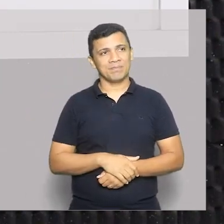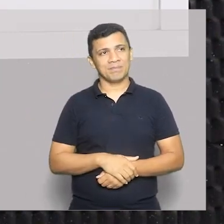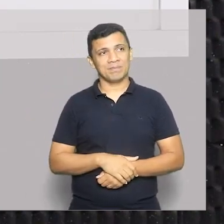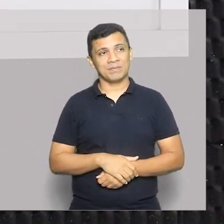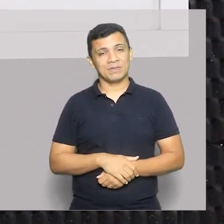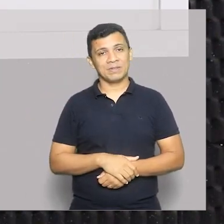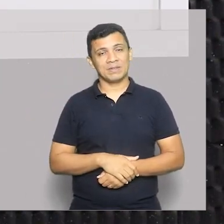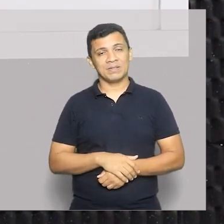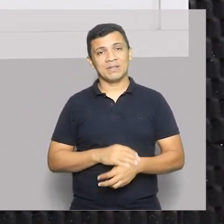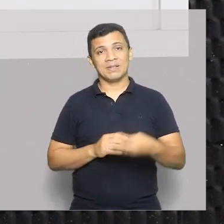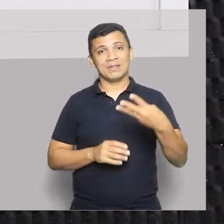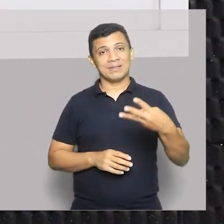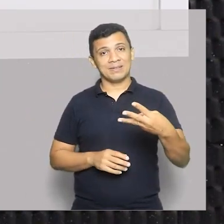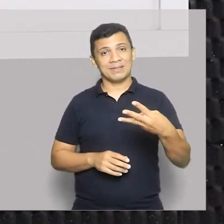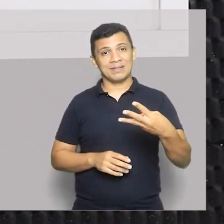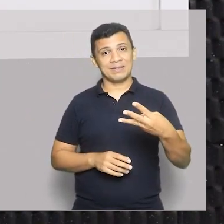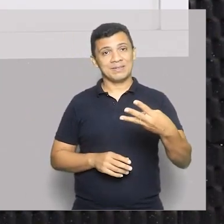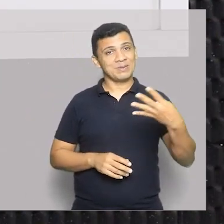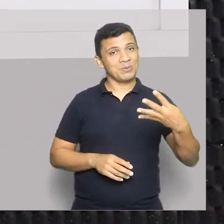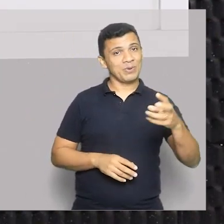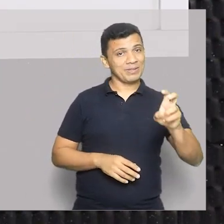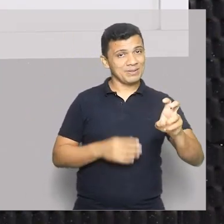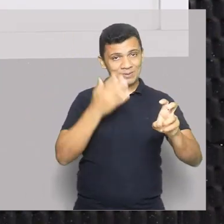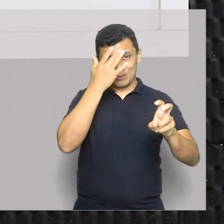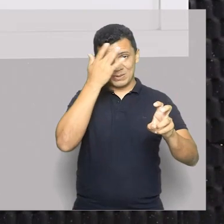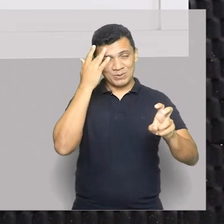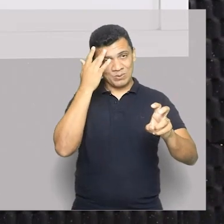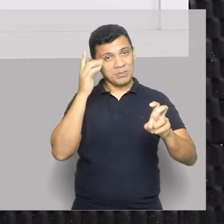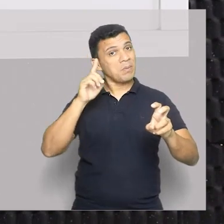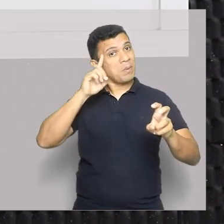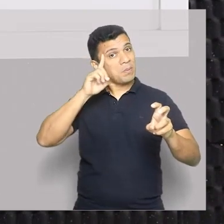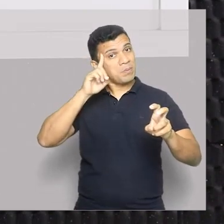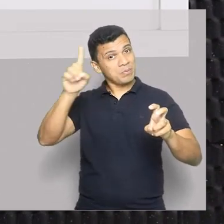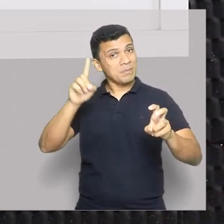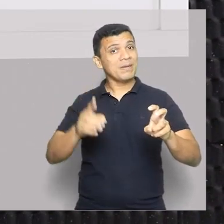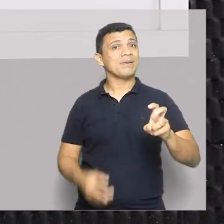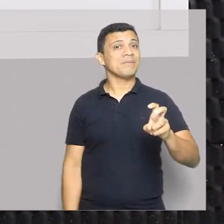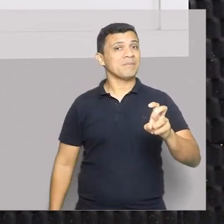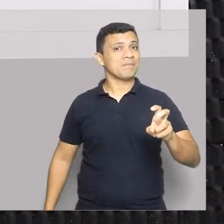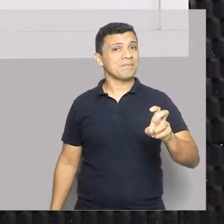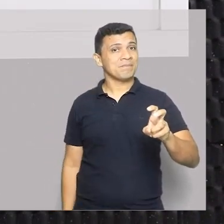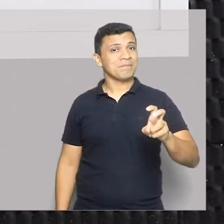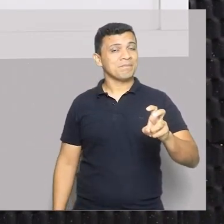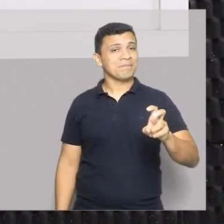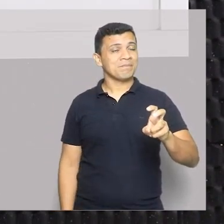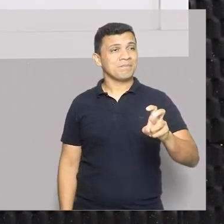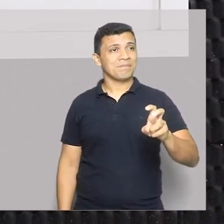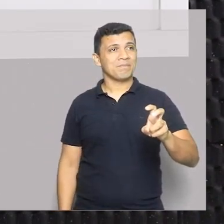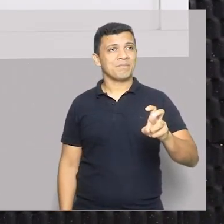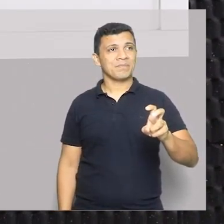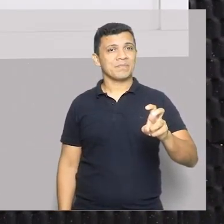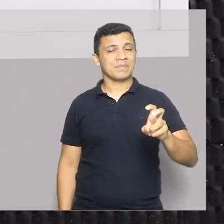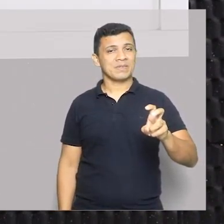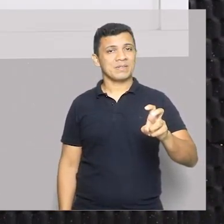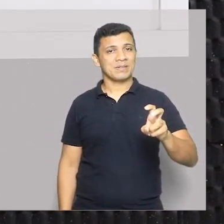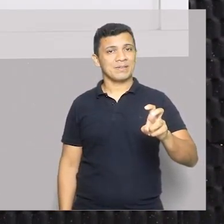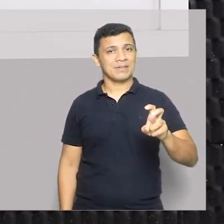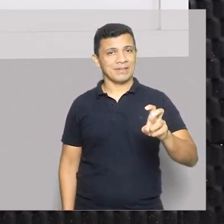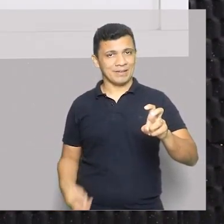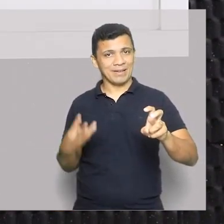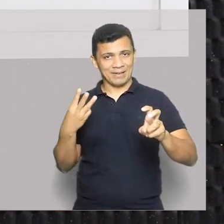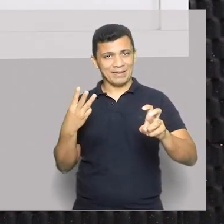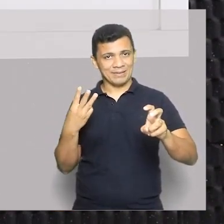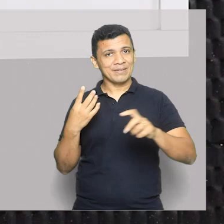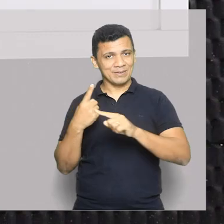vai 345 pessoas. Beleza. Então, se ele falou que